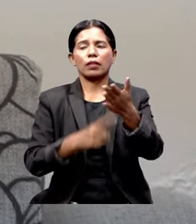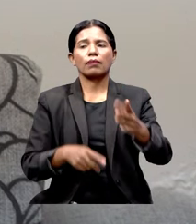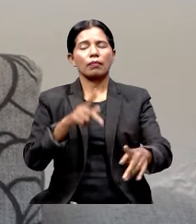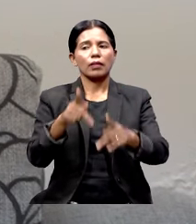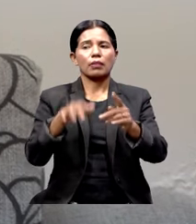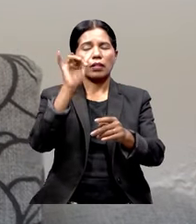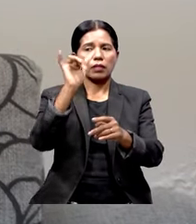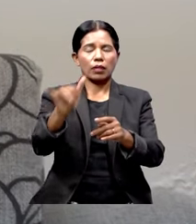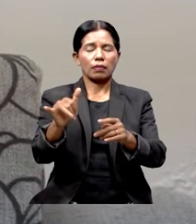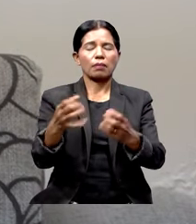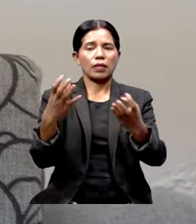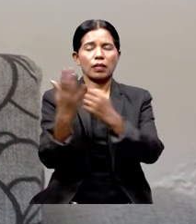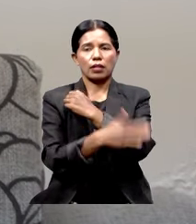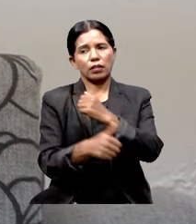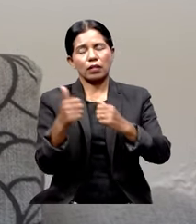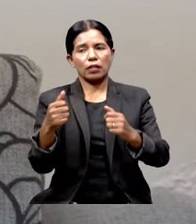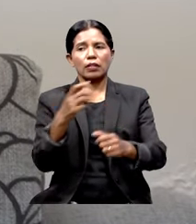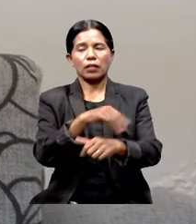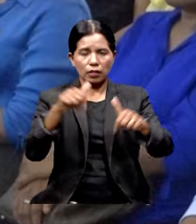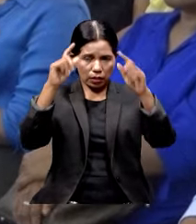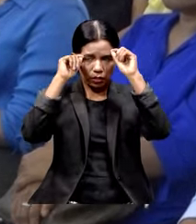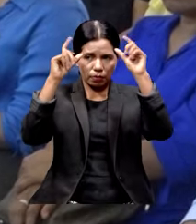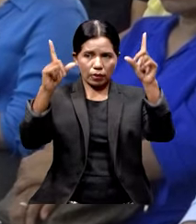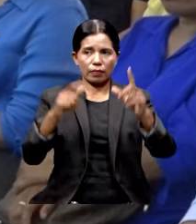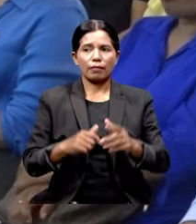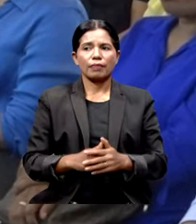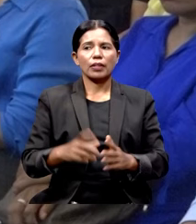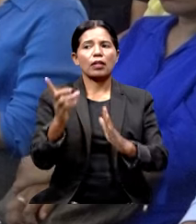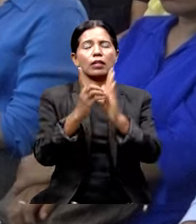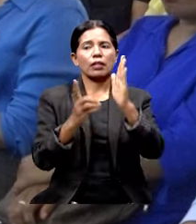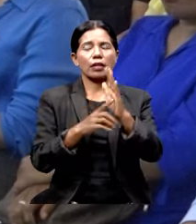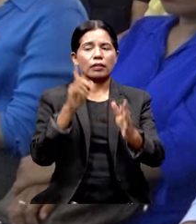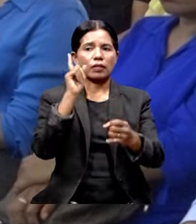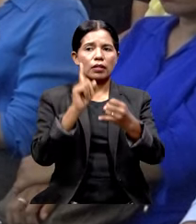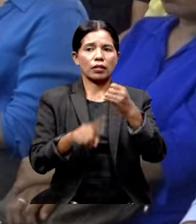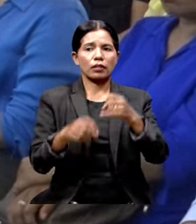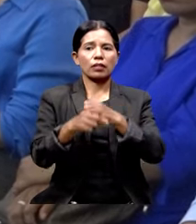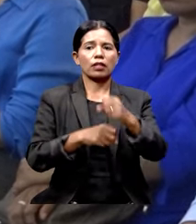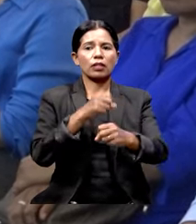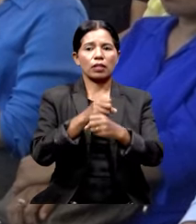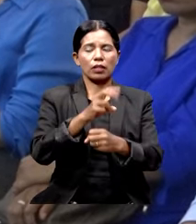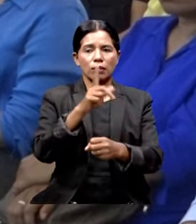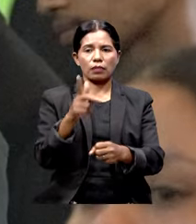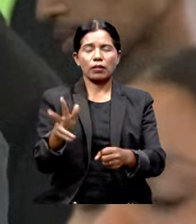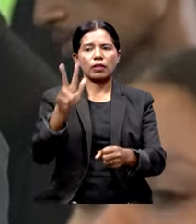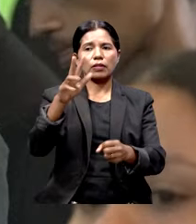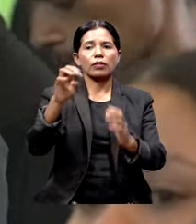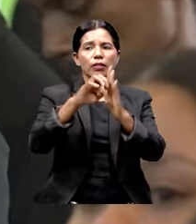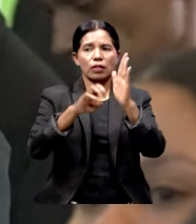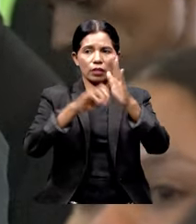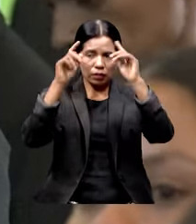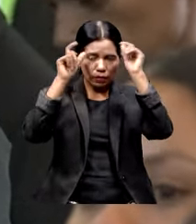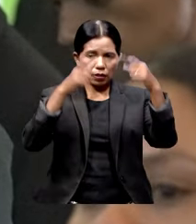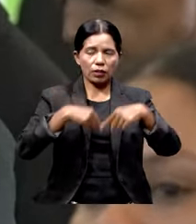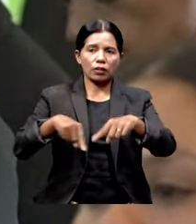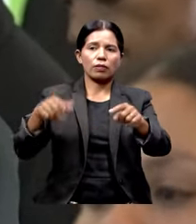ela labara que era Liur do que é Timor tuir dados ico se atina rihun ruar un resintolonia en hatudu estado Timor Leste